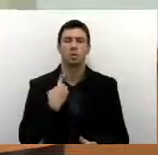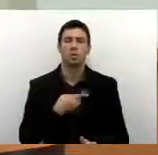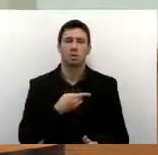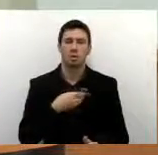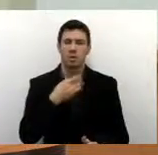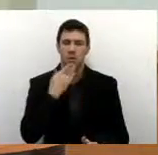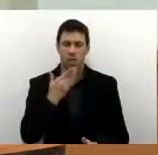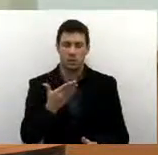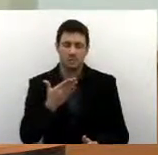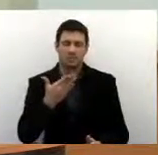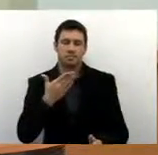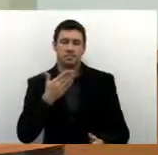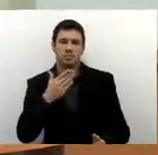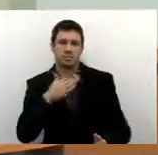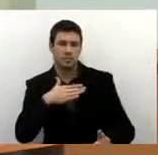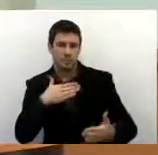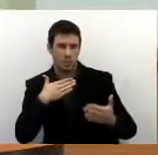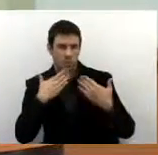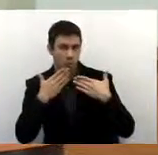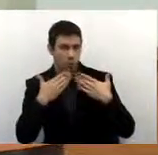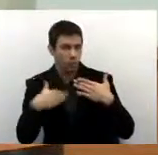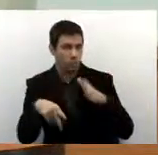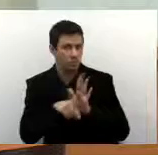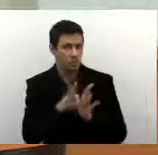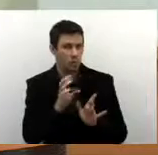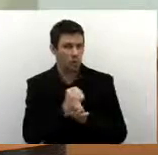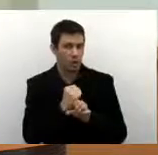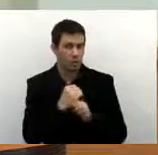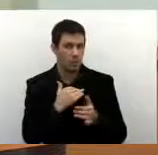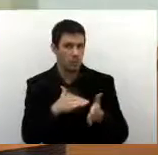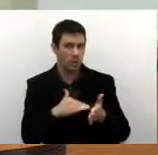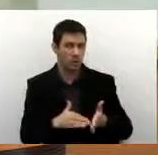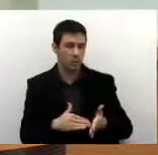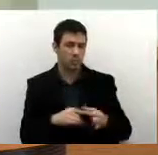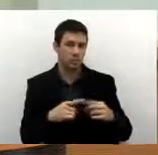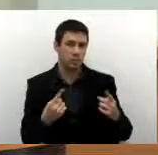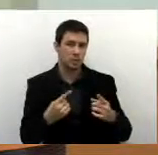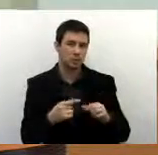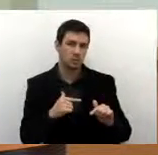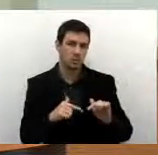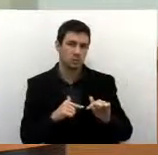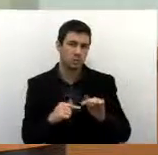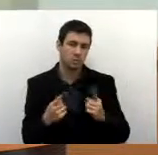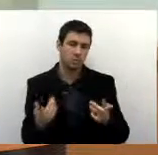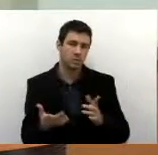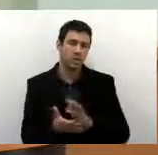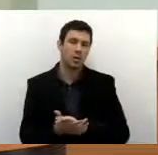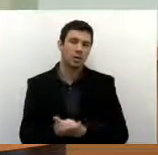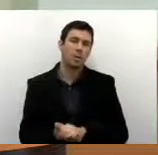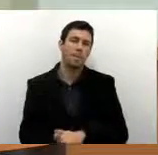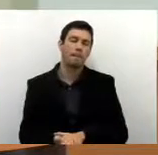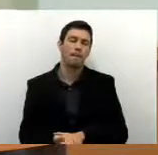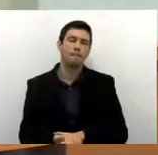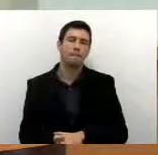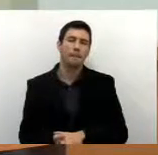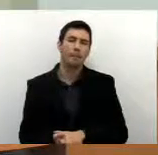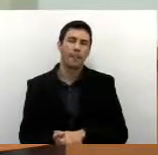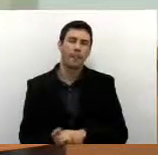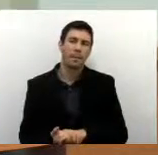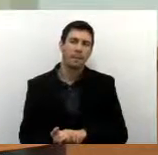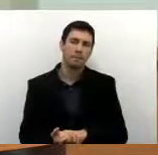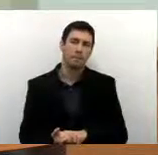dotações da Secretaria do Trabalho. É um orçamento mais enxuto, no dito popular. E a